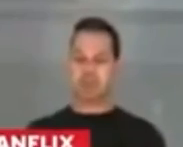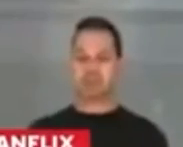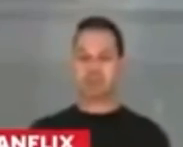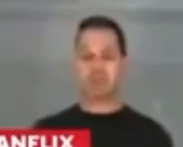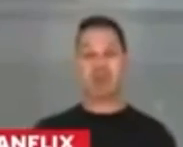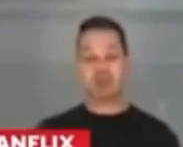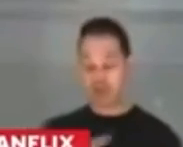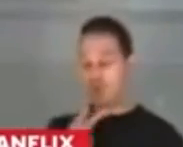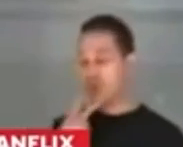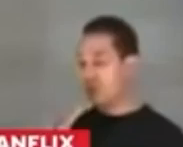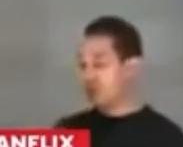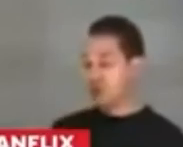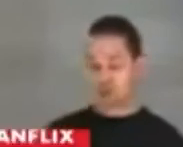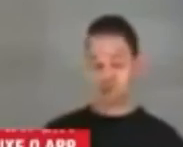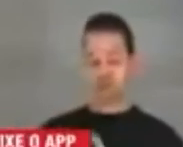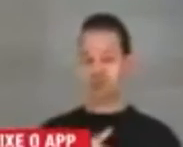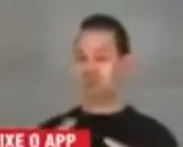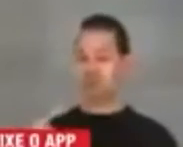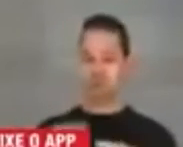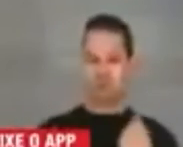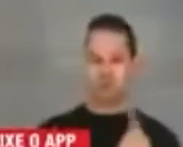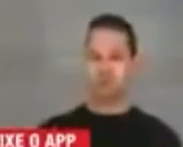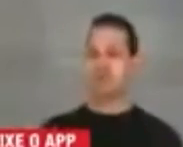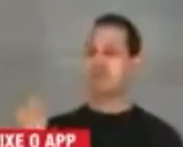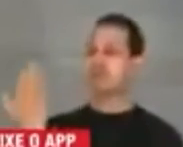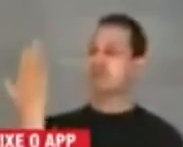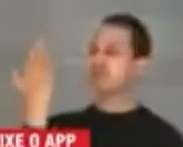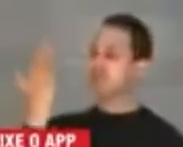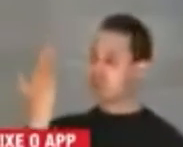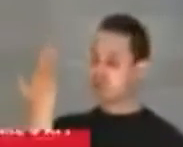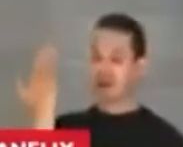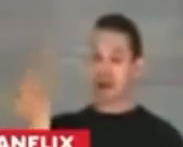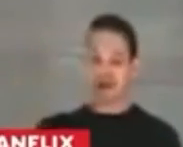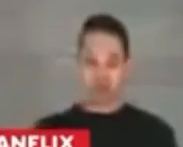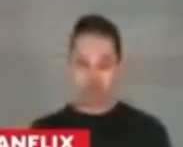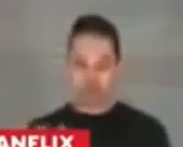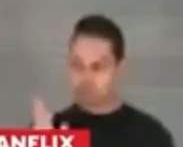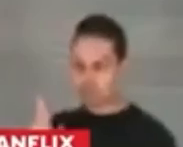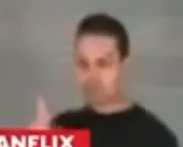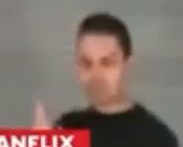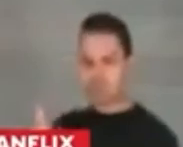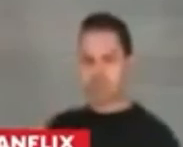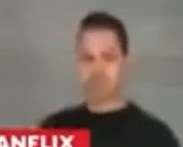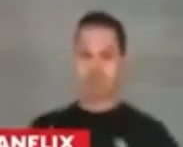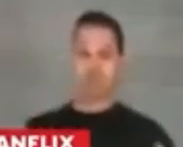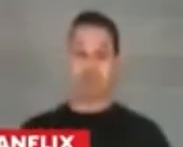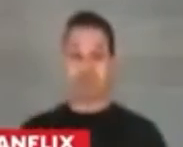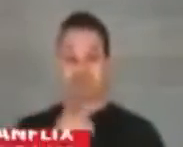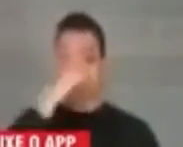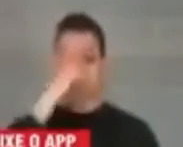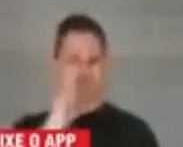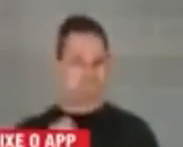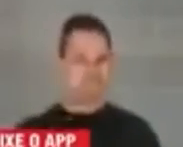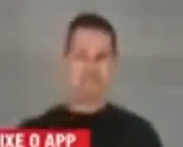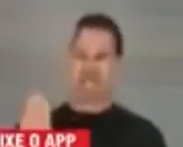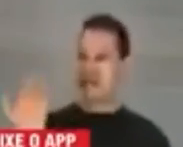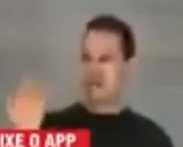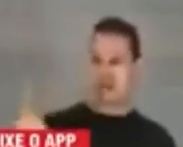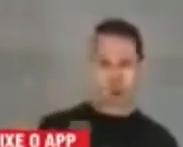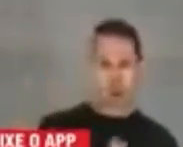houve uma incoerência no que foi praticado lá atrás e no que se cobra agora. Agora, para mim, se houve erro lá atrás e se houve erro